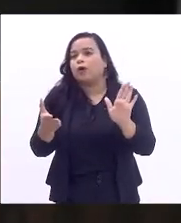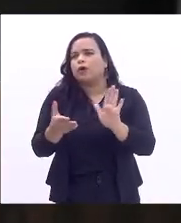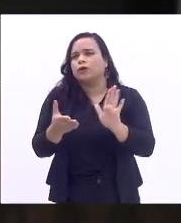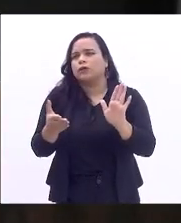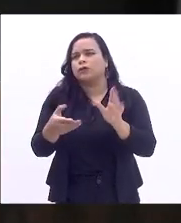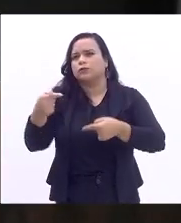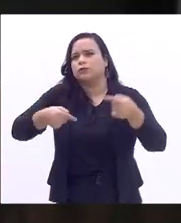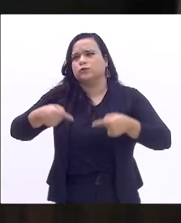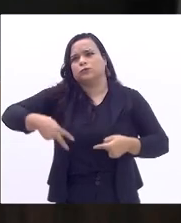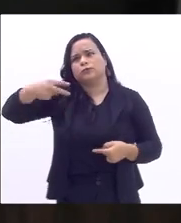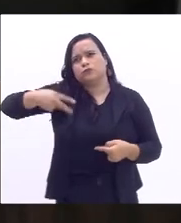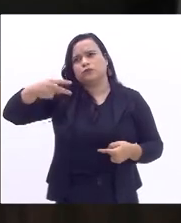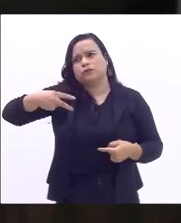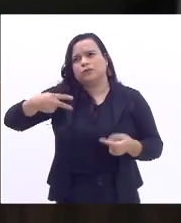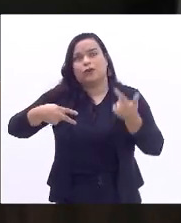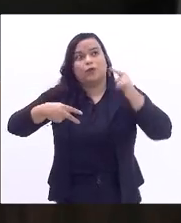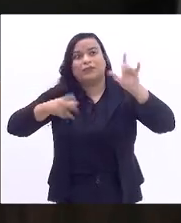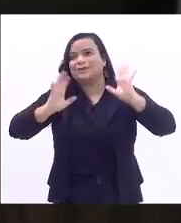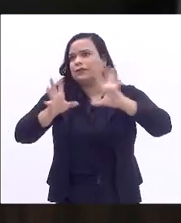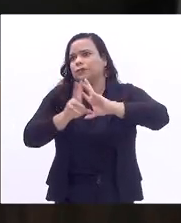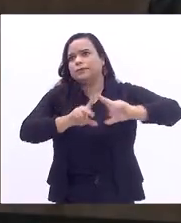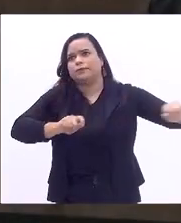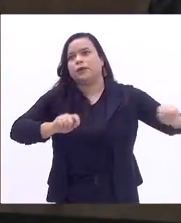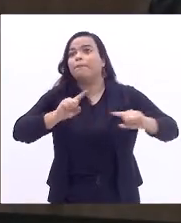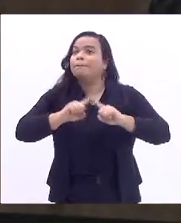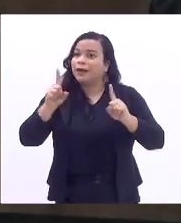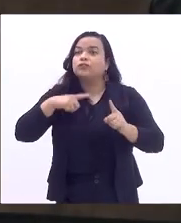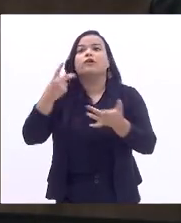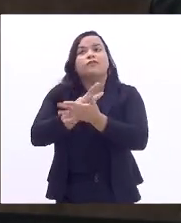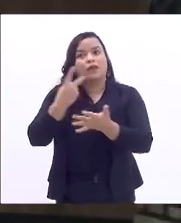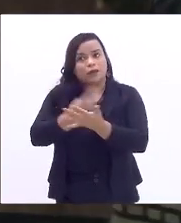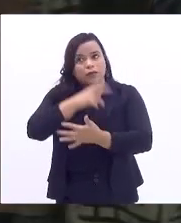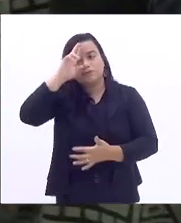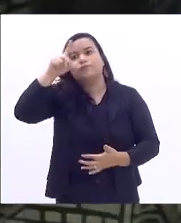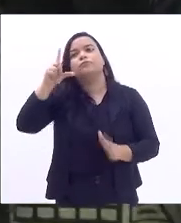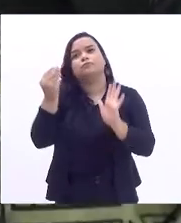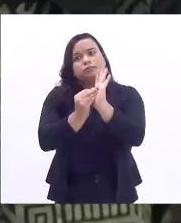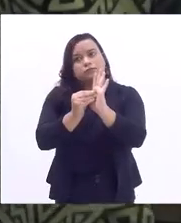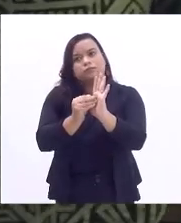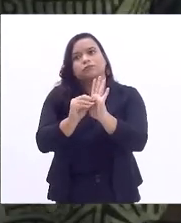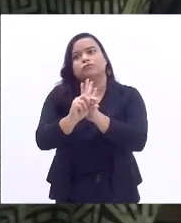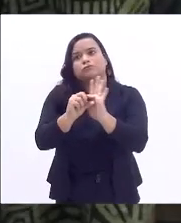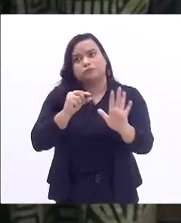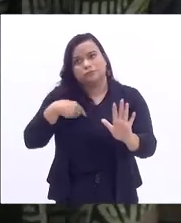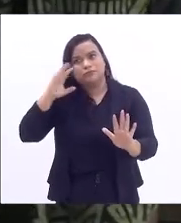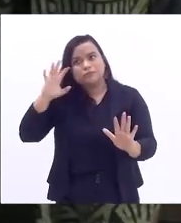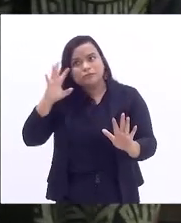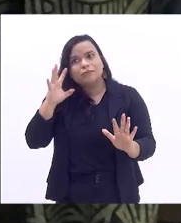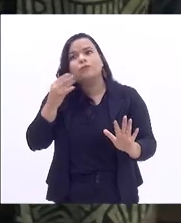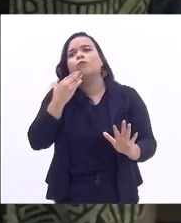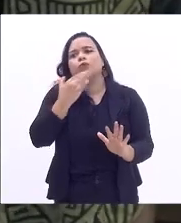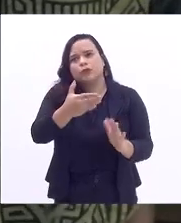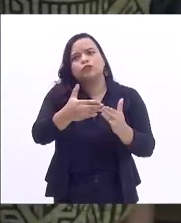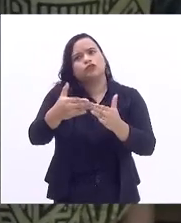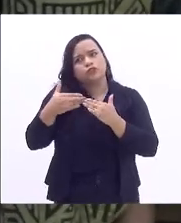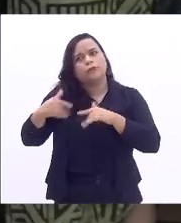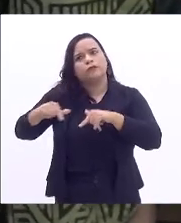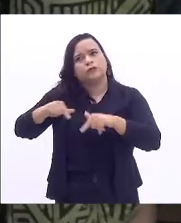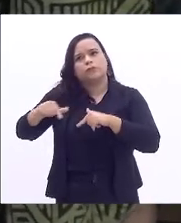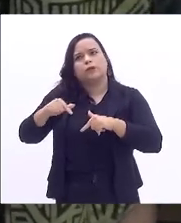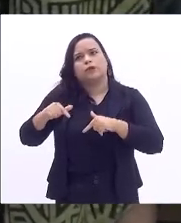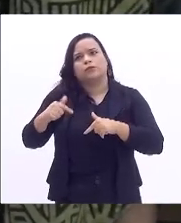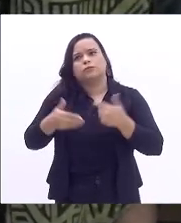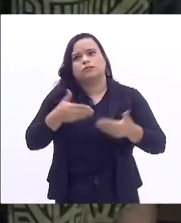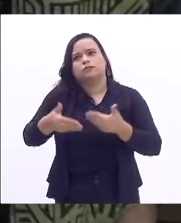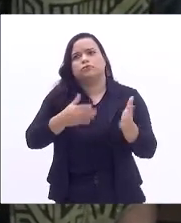na segunda discussão a redação bem que já foi e eu sou mais um vi um erro na redação do Brasil da isso que eu estou ponderando para chamar o feito a ordem